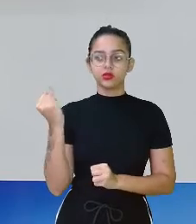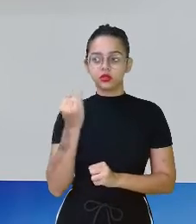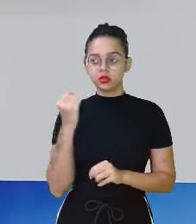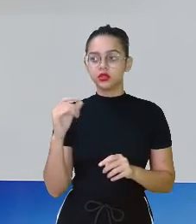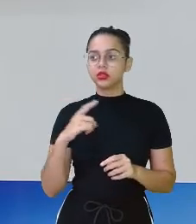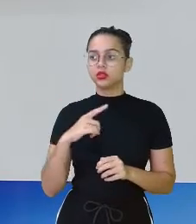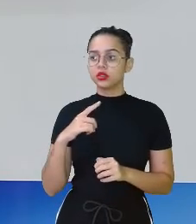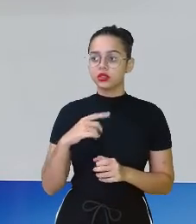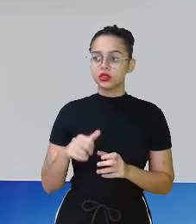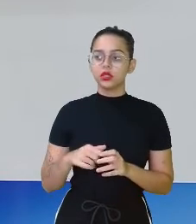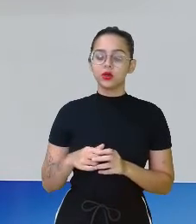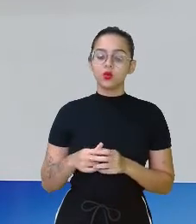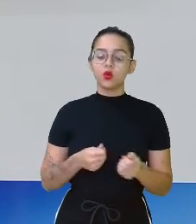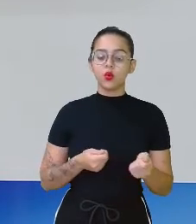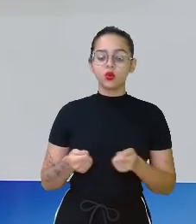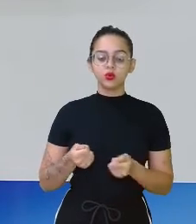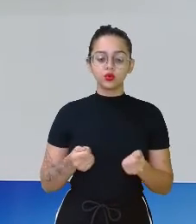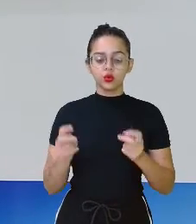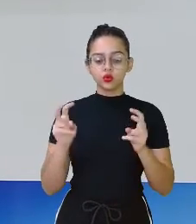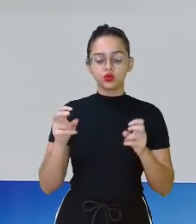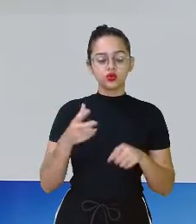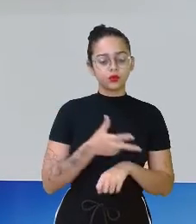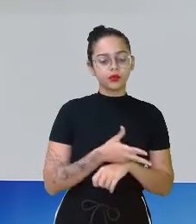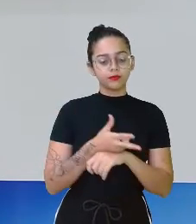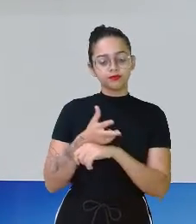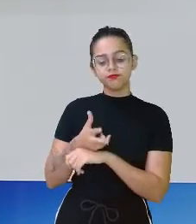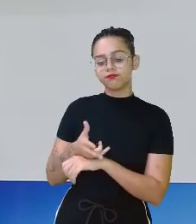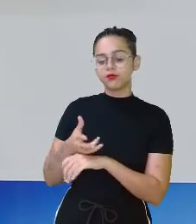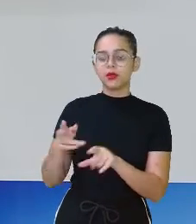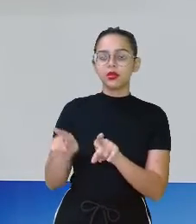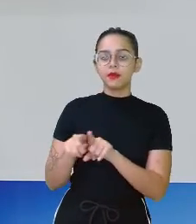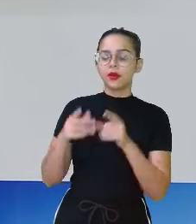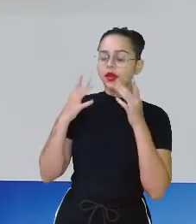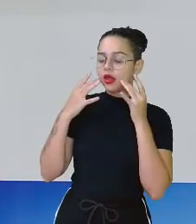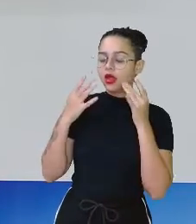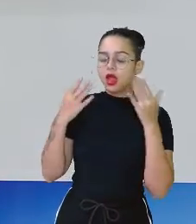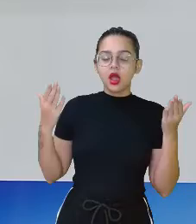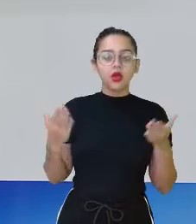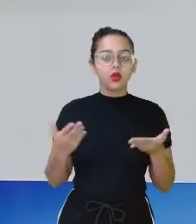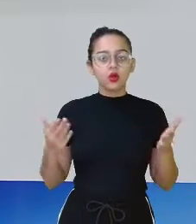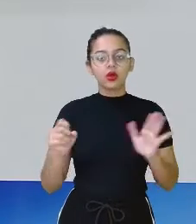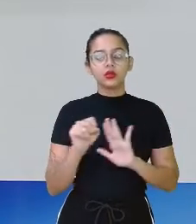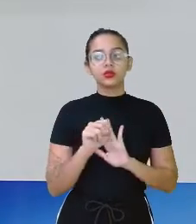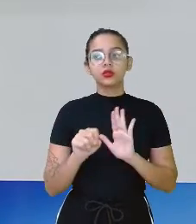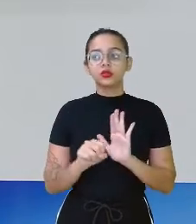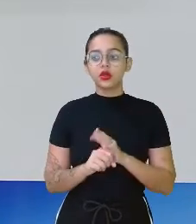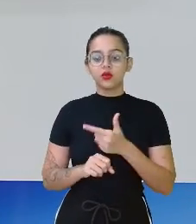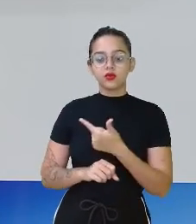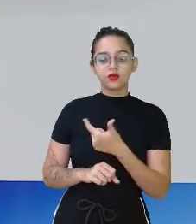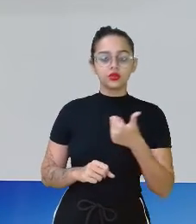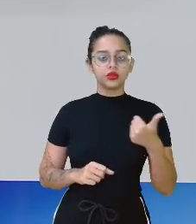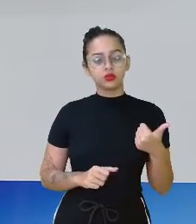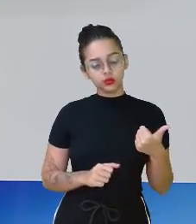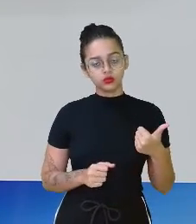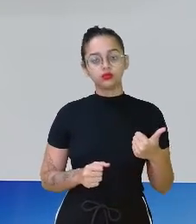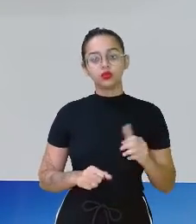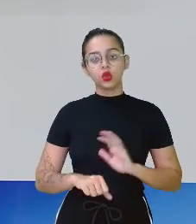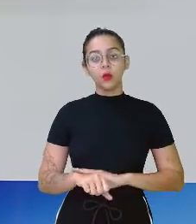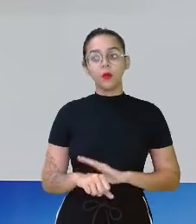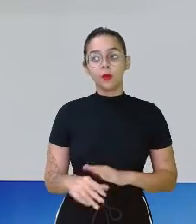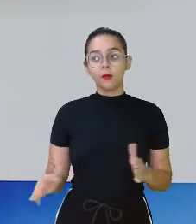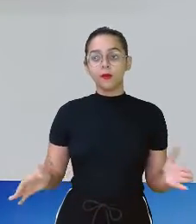ter o controle sobre a encenação. E agora, no século XXI, no momento atual, é